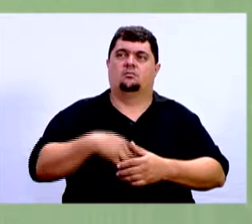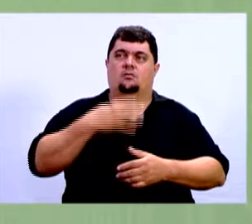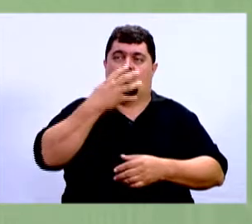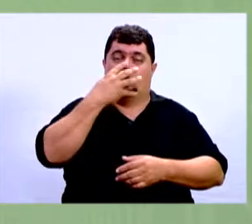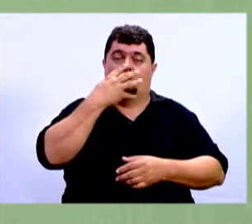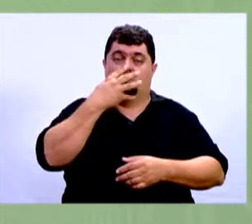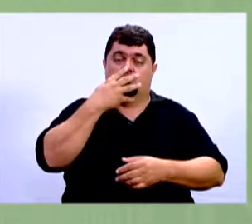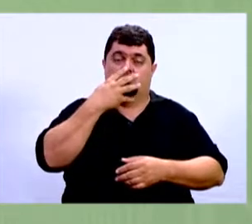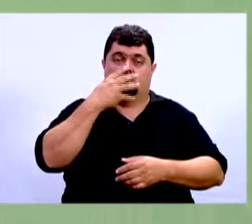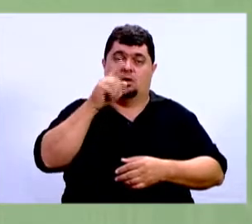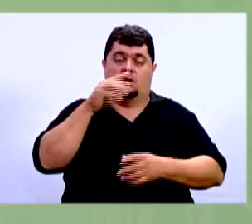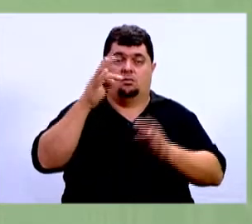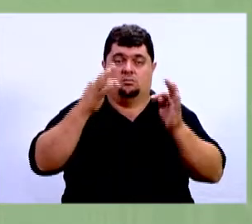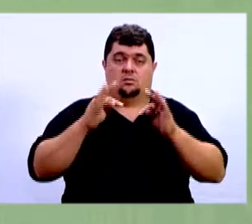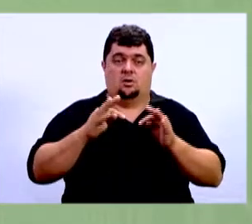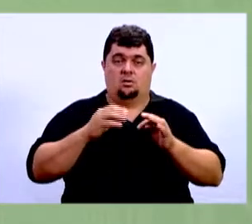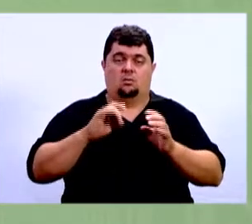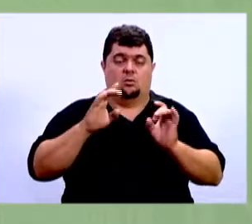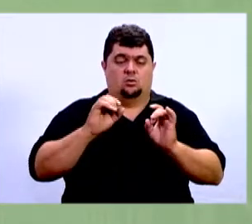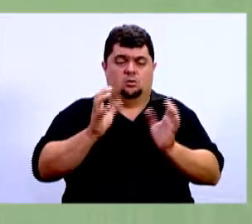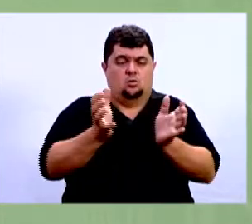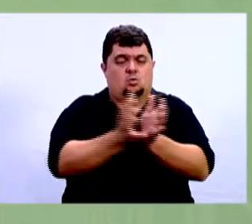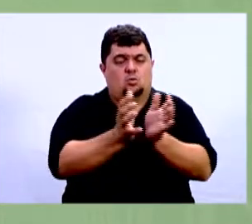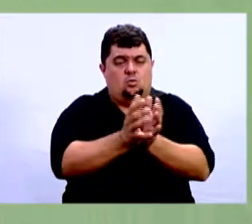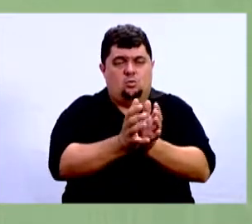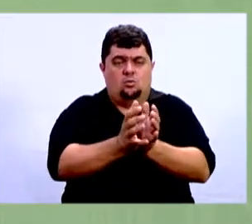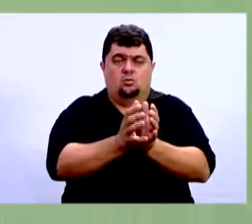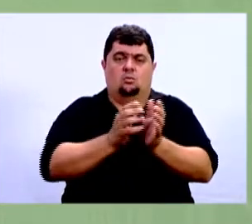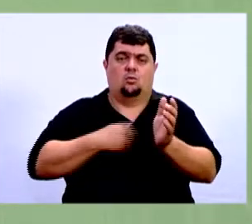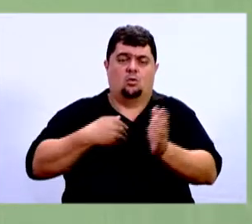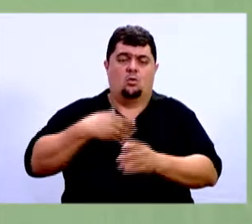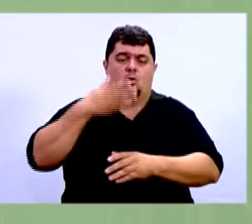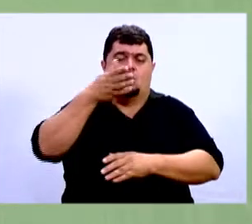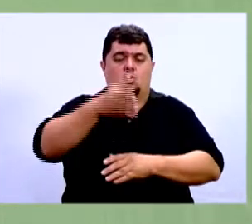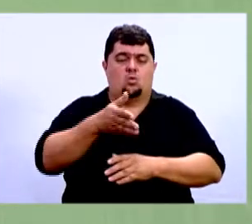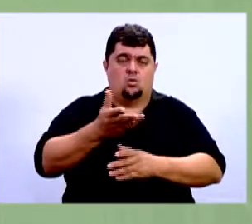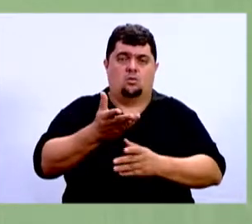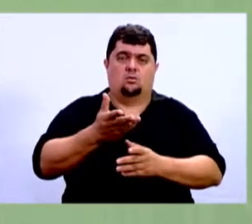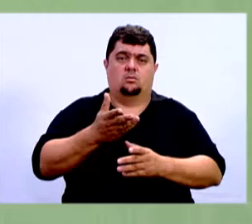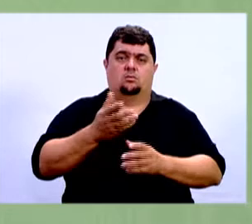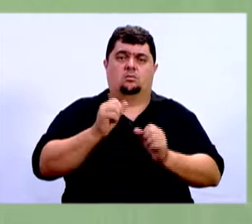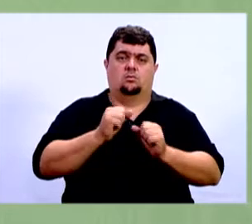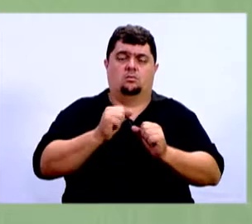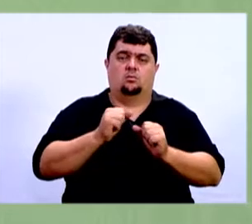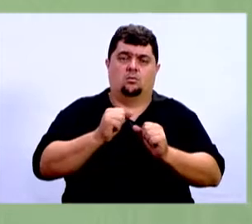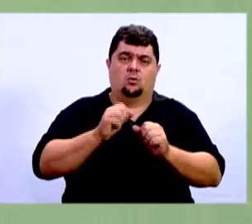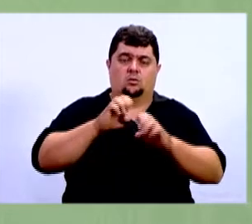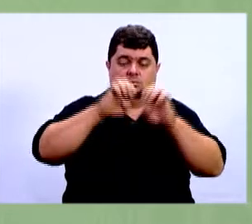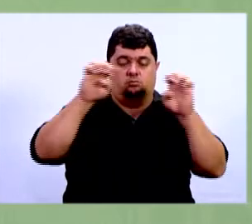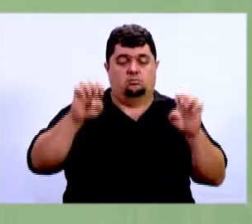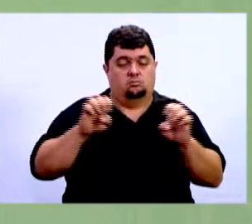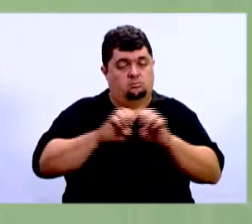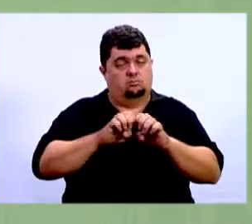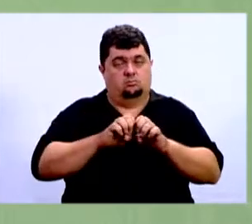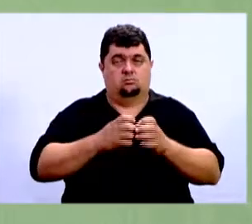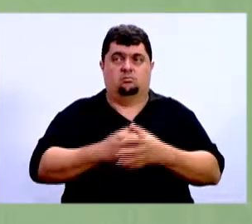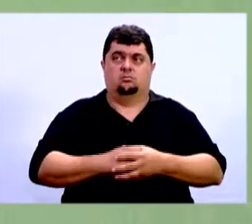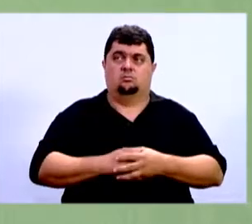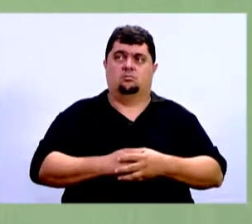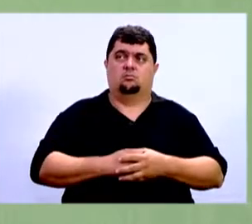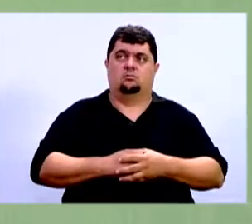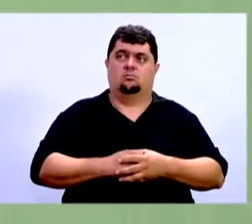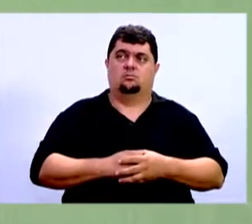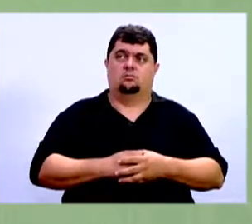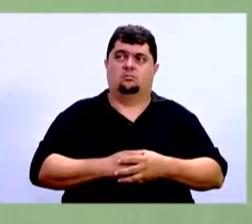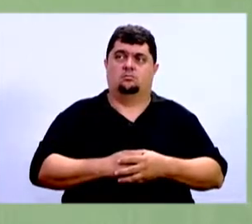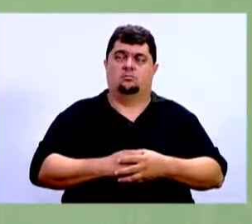técnica, pode ser individual, coletiva, ela pode ser participante ou não, ela pode ser estruturada ou não. É onde